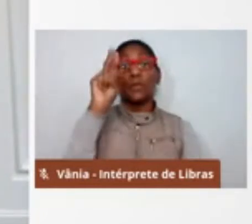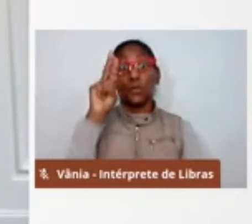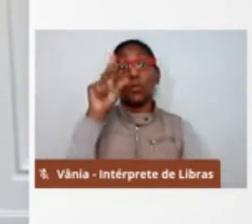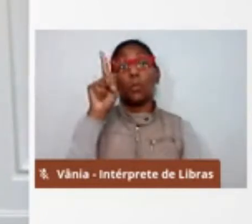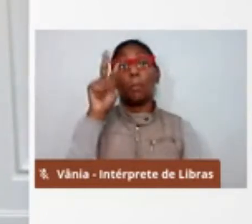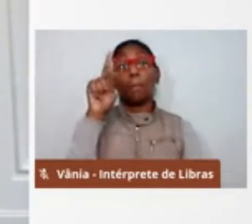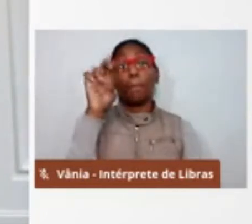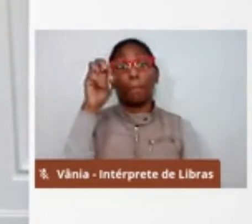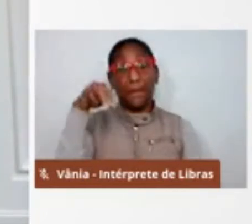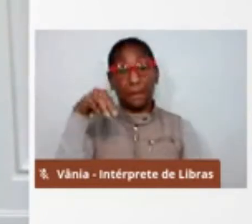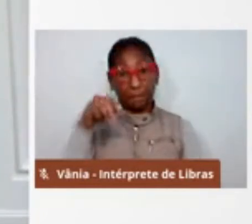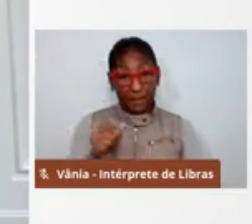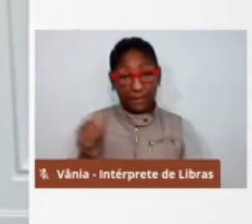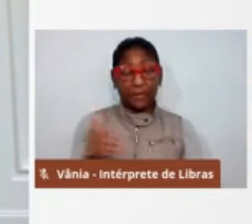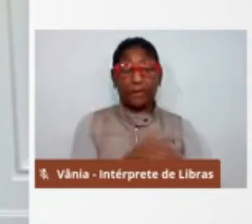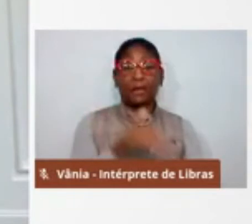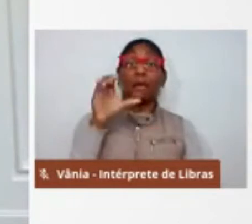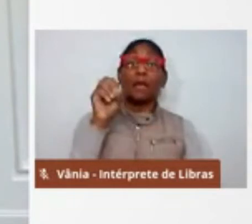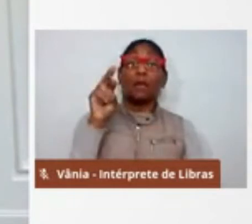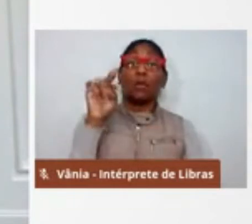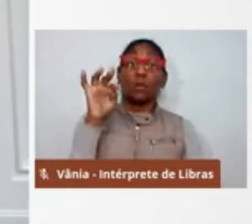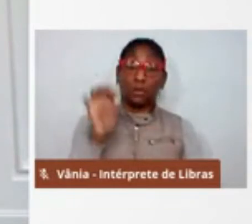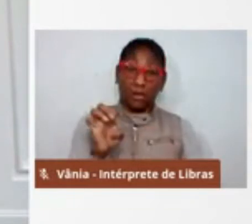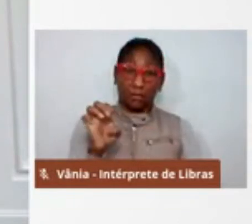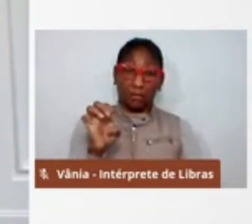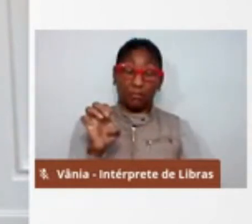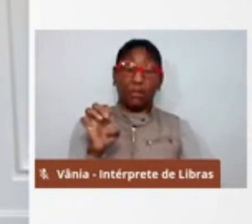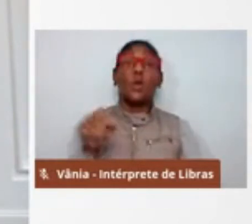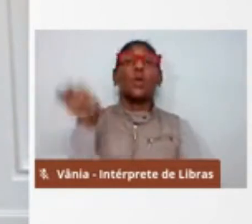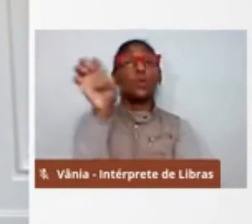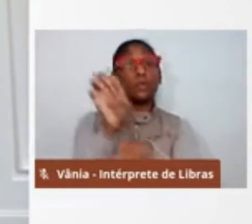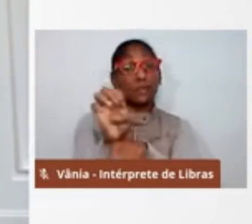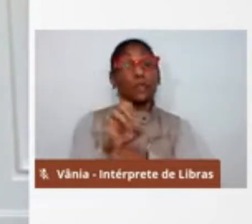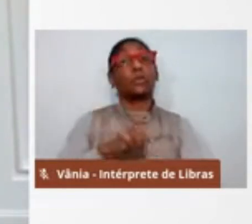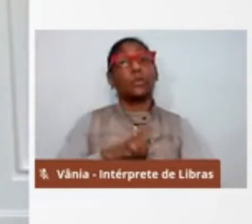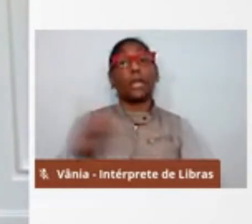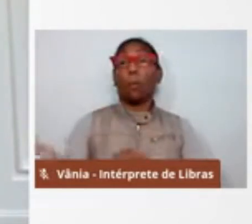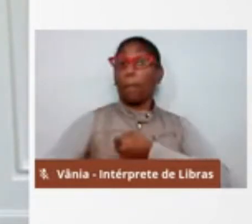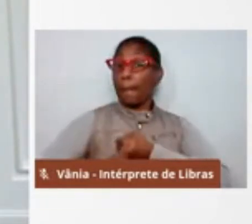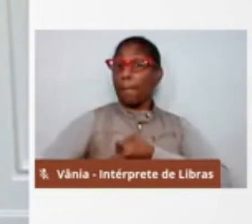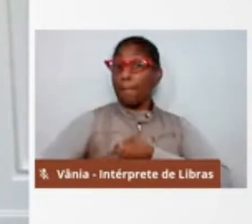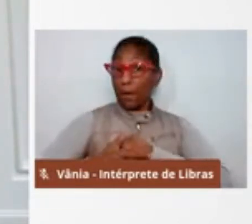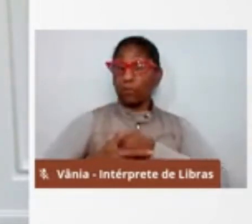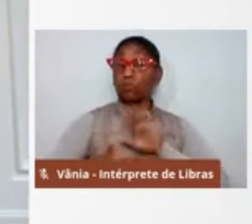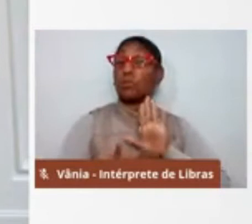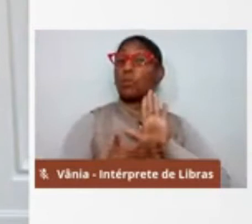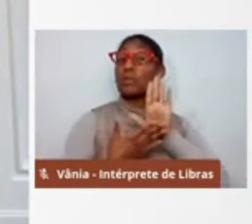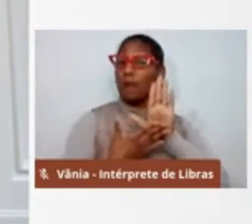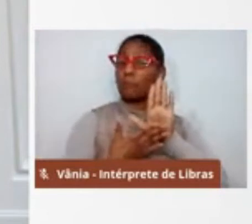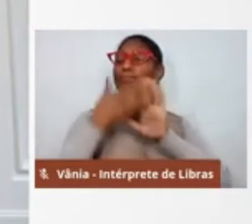Federal, define que os estados têm competência para estabelecer regras e que os municípios podem até estabelecer